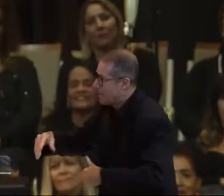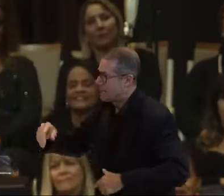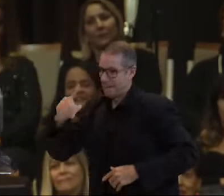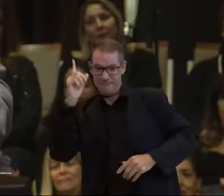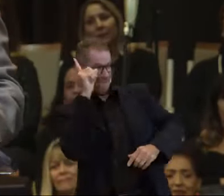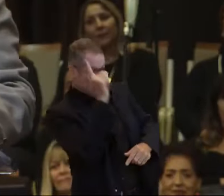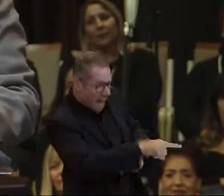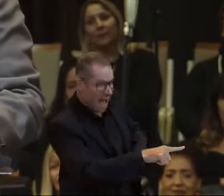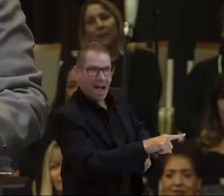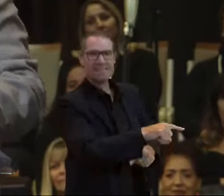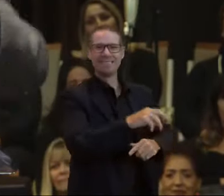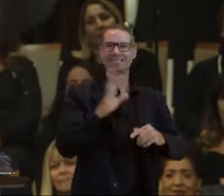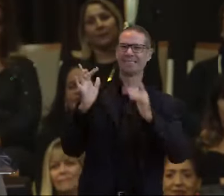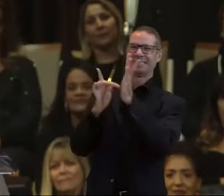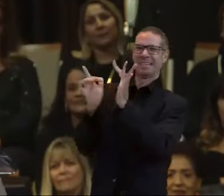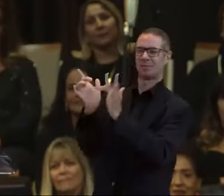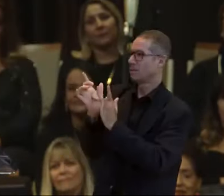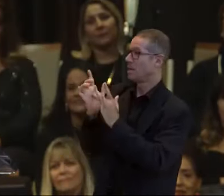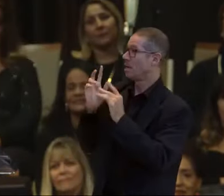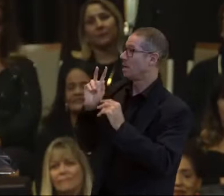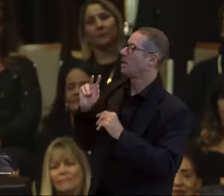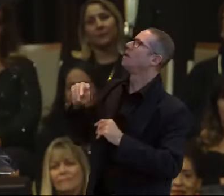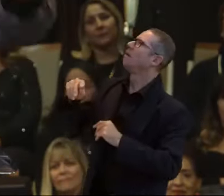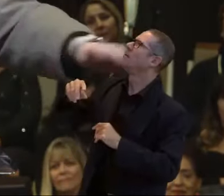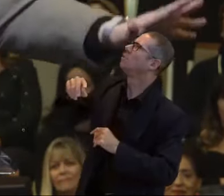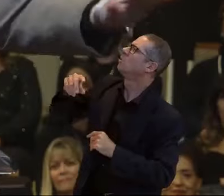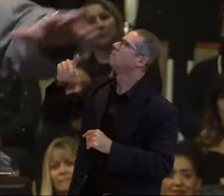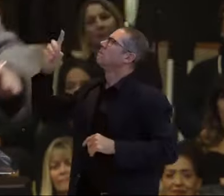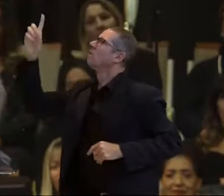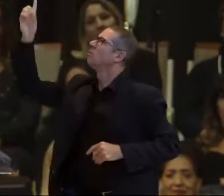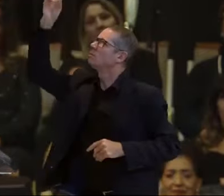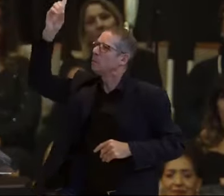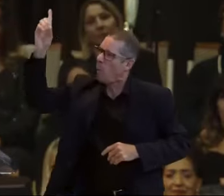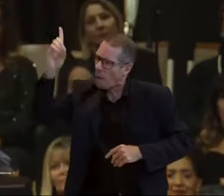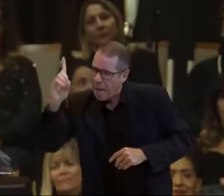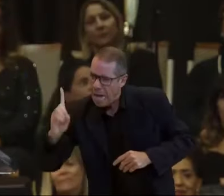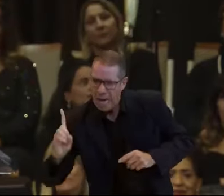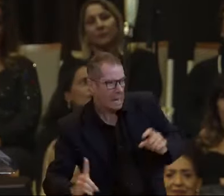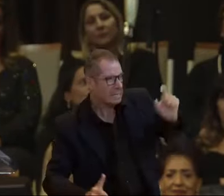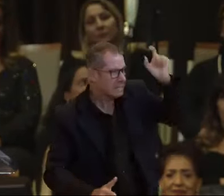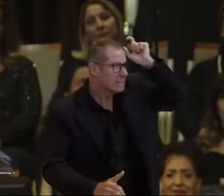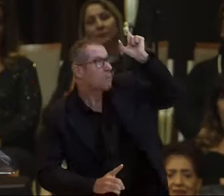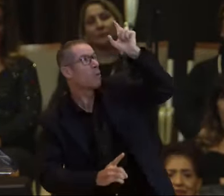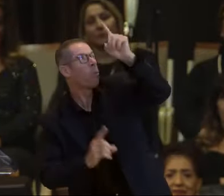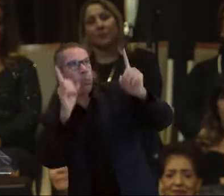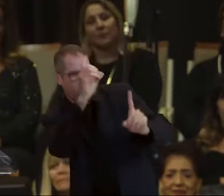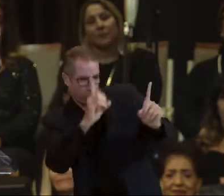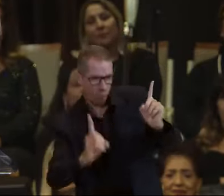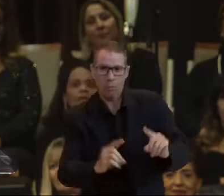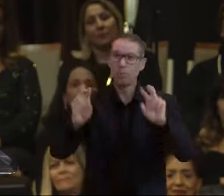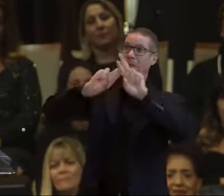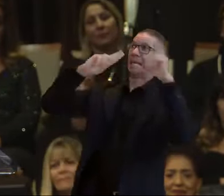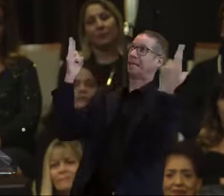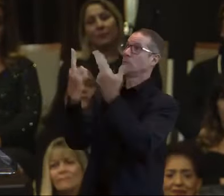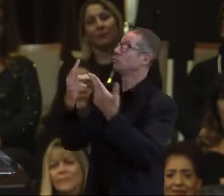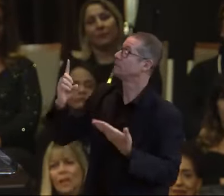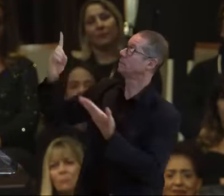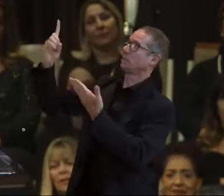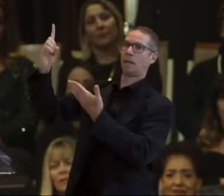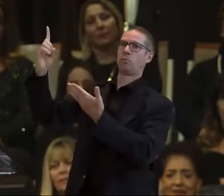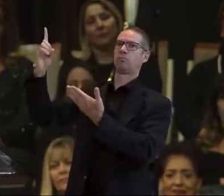ordem. E aí Jesus diz: olha, eu vi cair do céu, os demônios estavam caindo, porque o reino de Deus entrou.